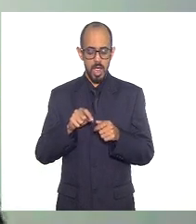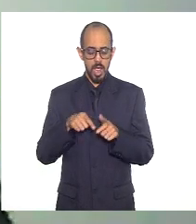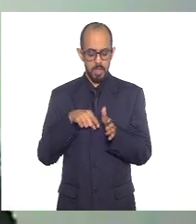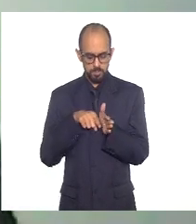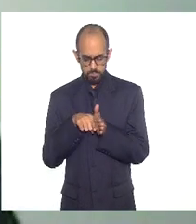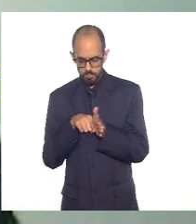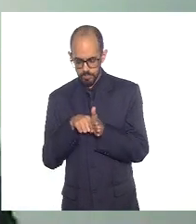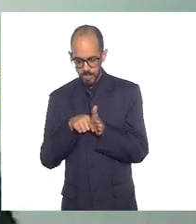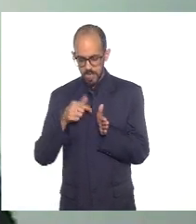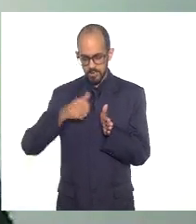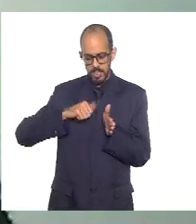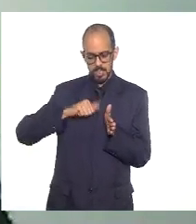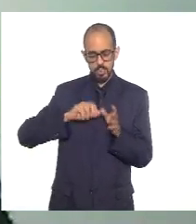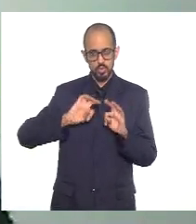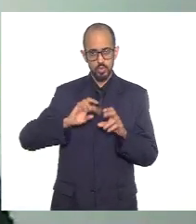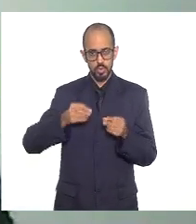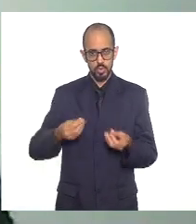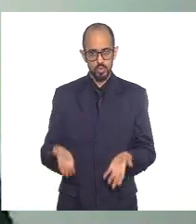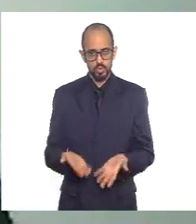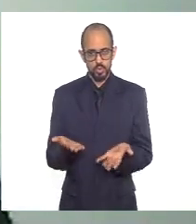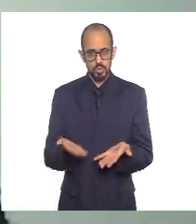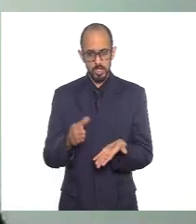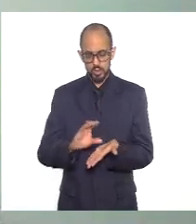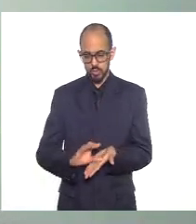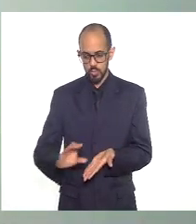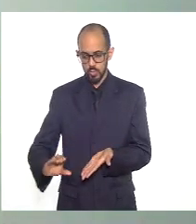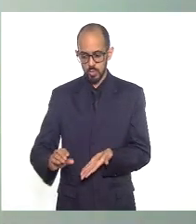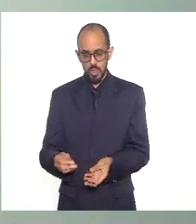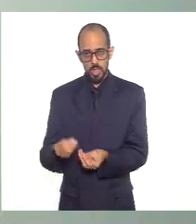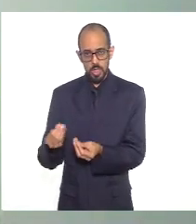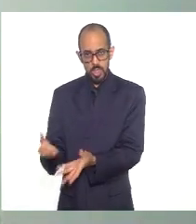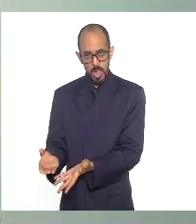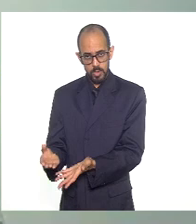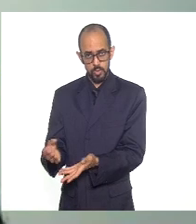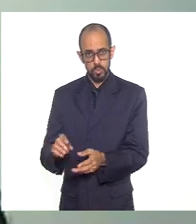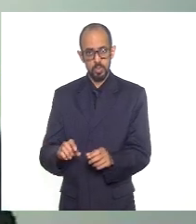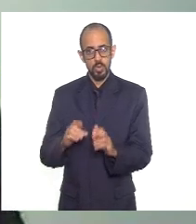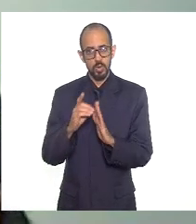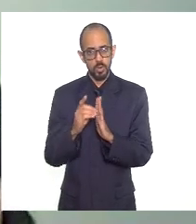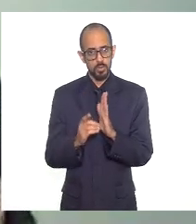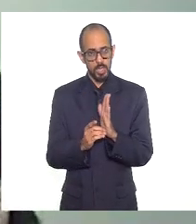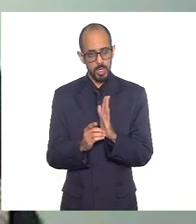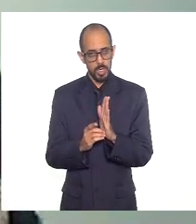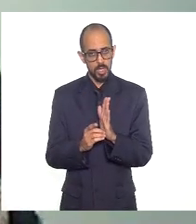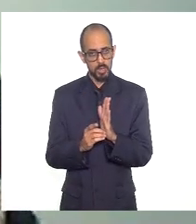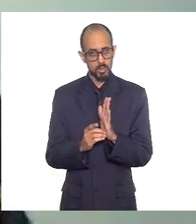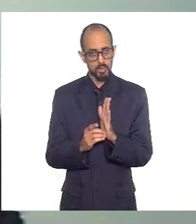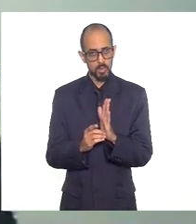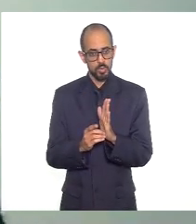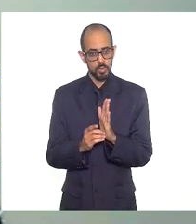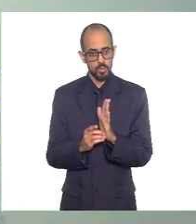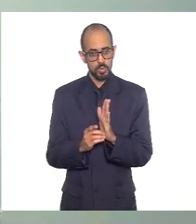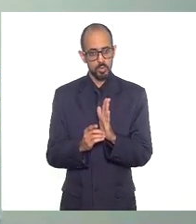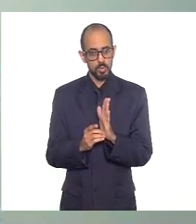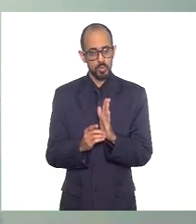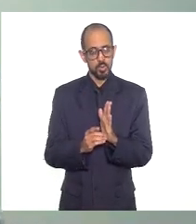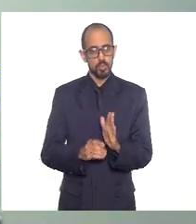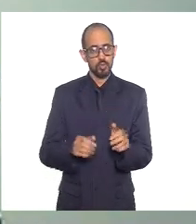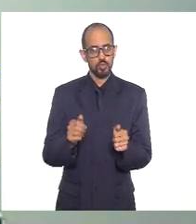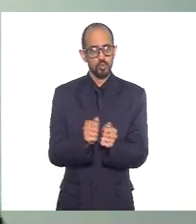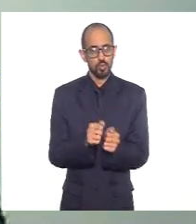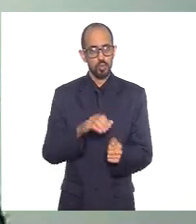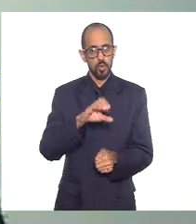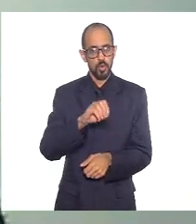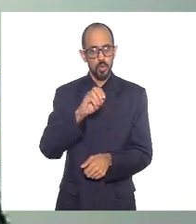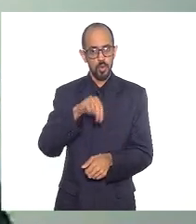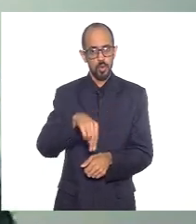todos os incentivos concedidos, tanto por decreto, com âmbito no CONFAS, né?